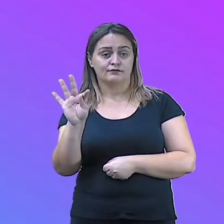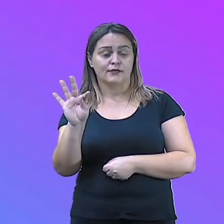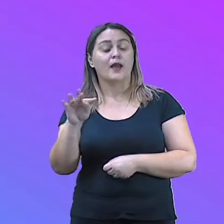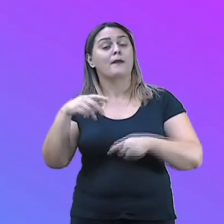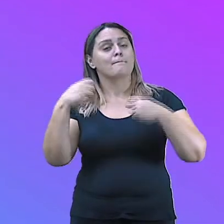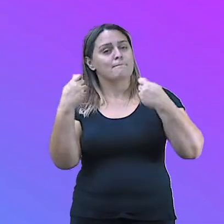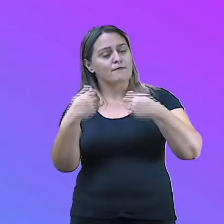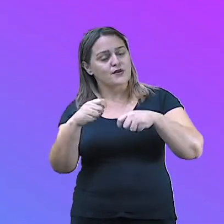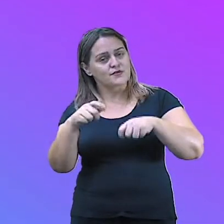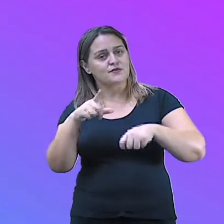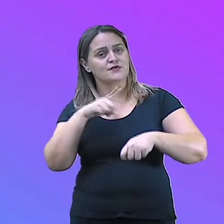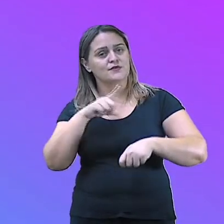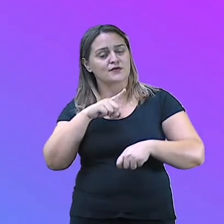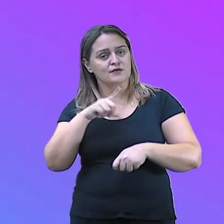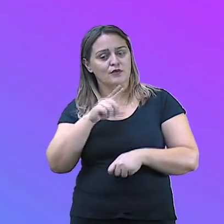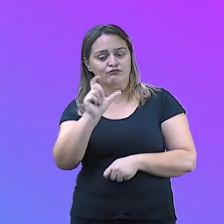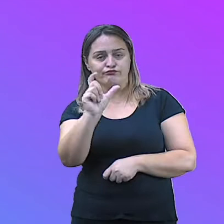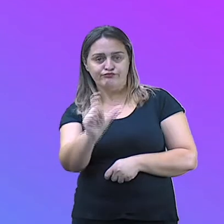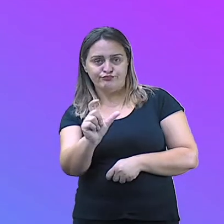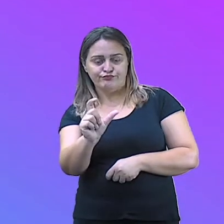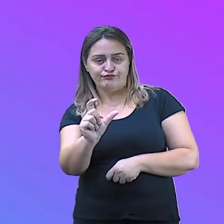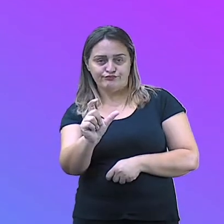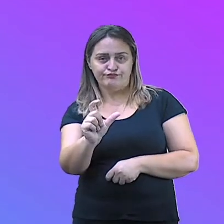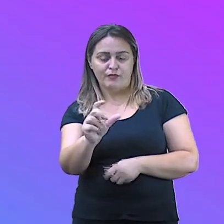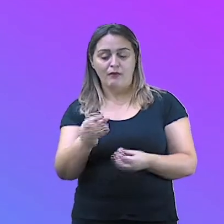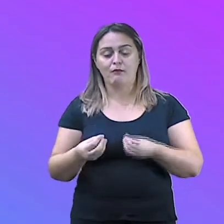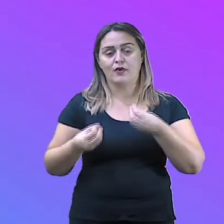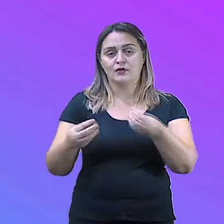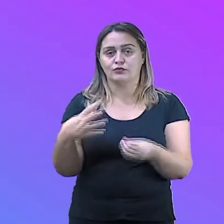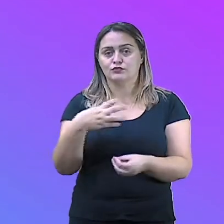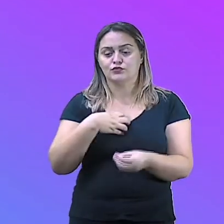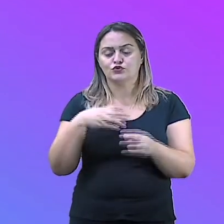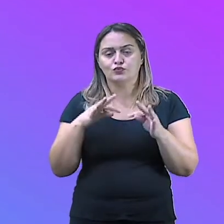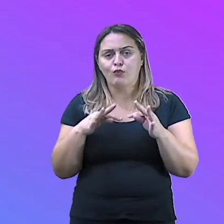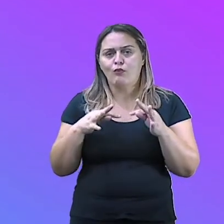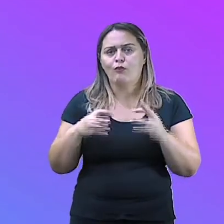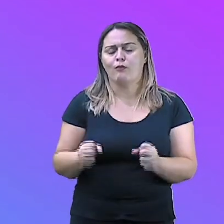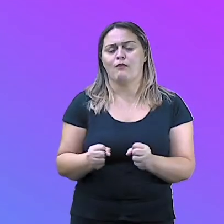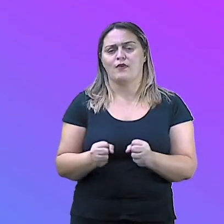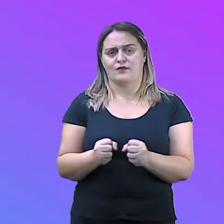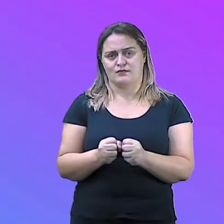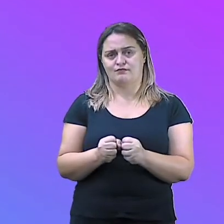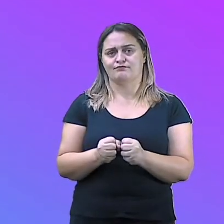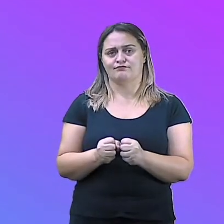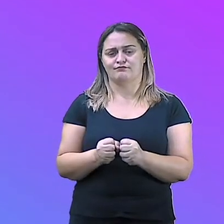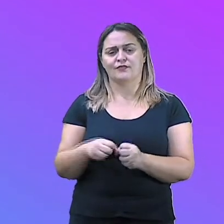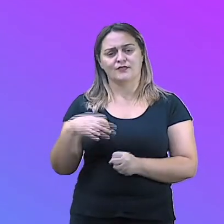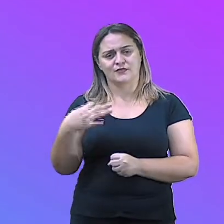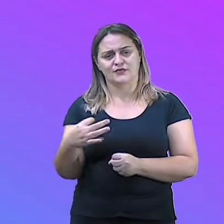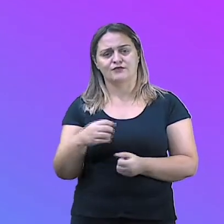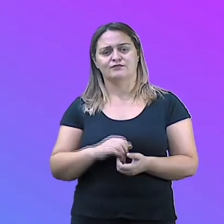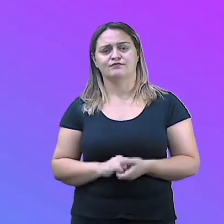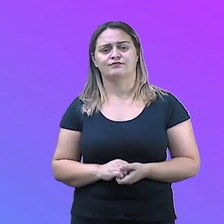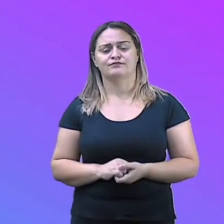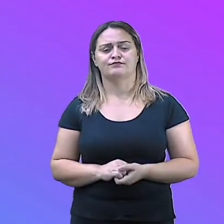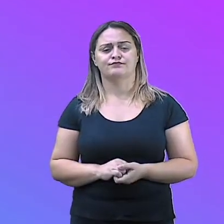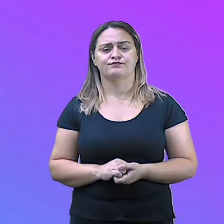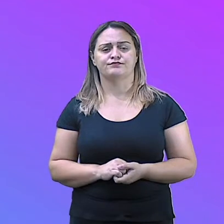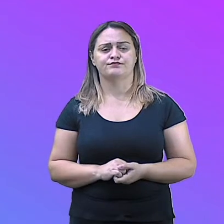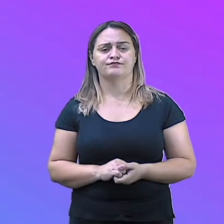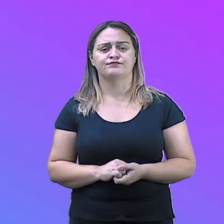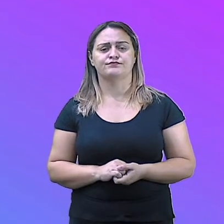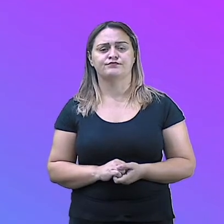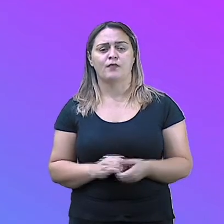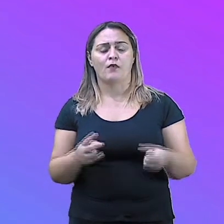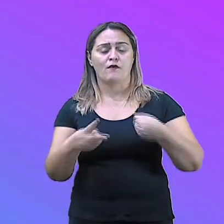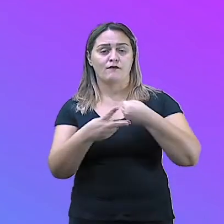é. Para constituir aí o predicado, né, para ter um sentido, nós temos os verbos chamados de transitivos. E